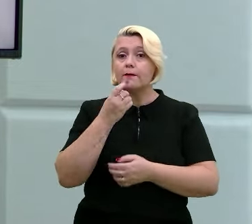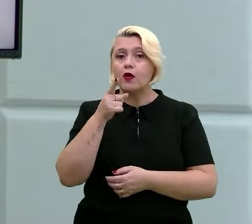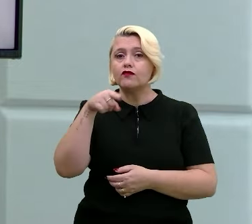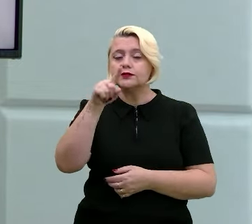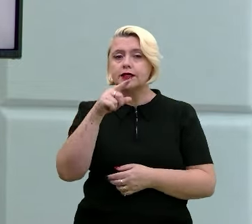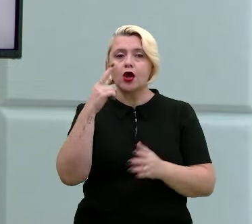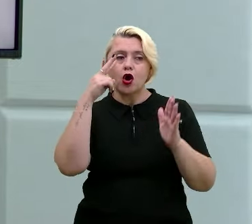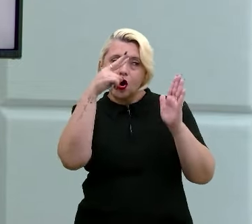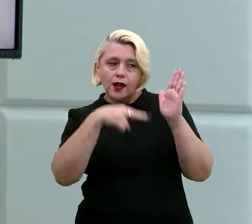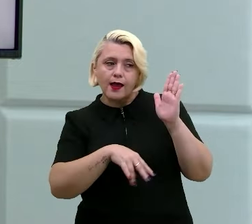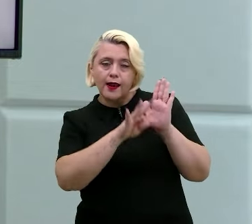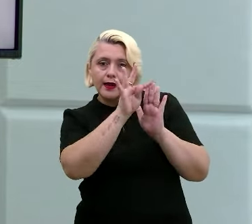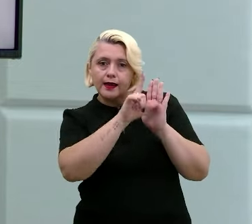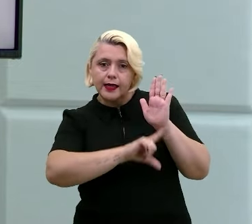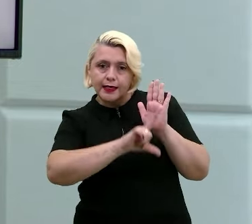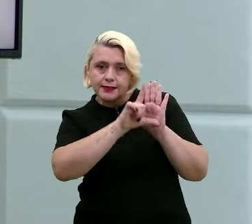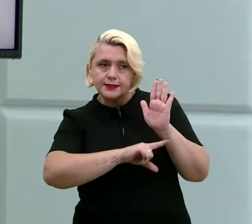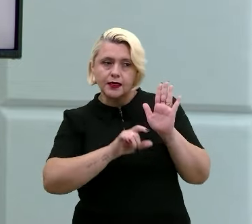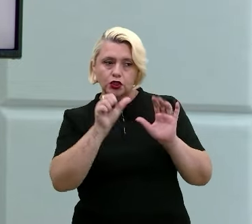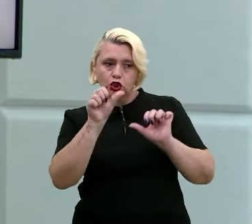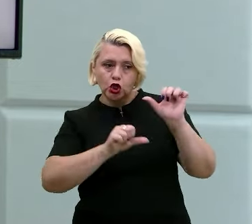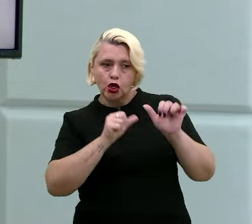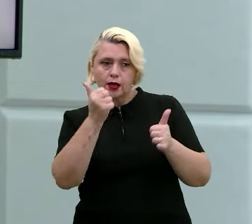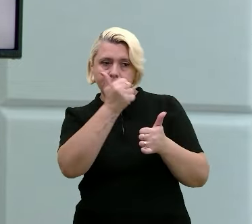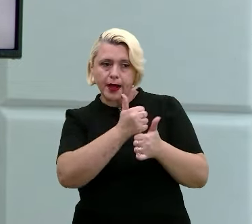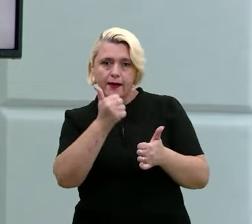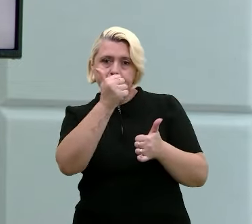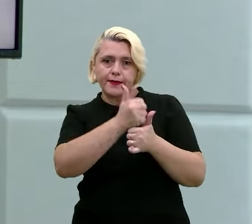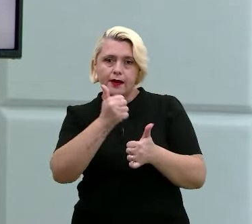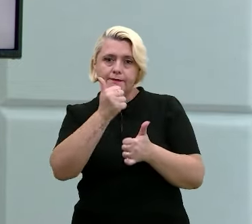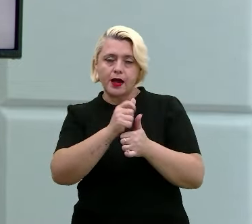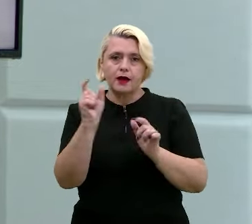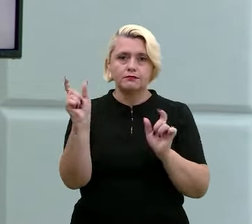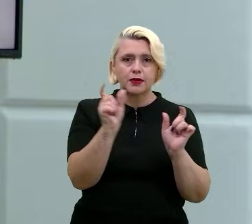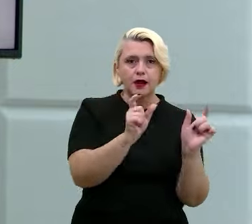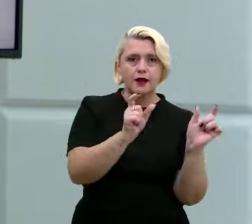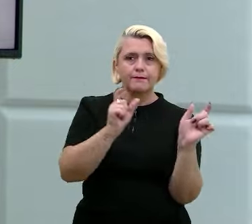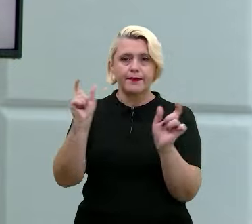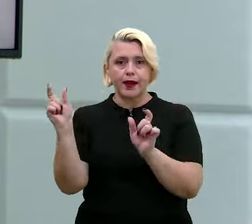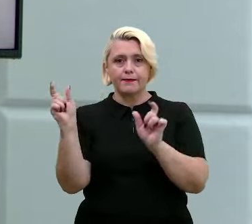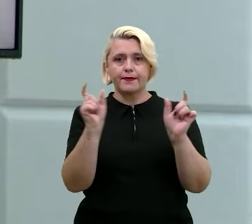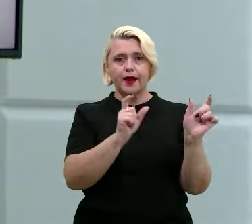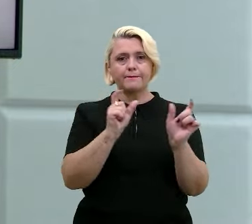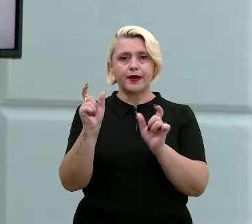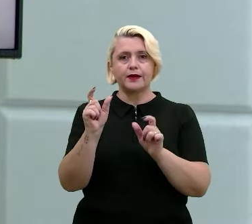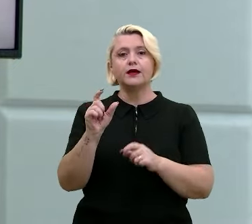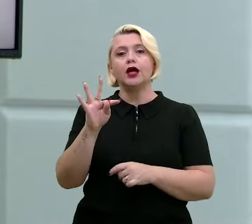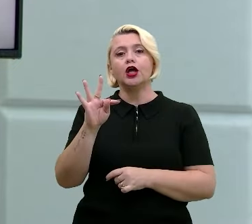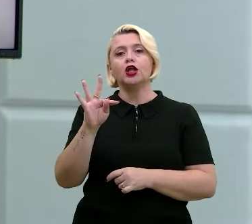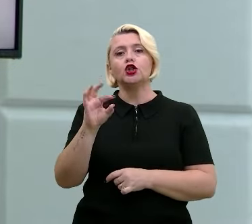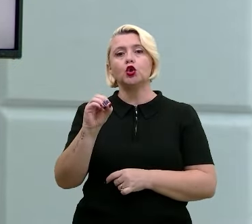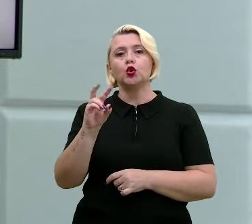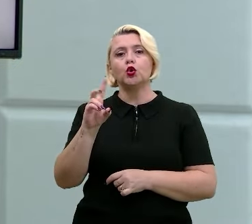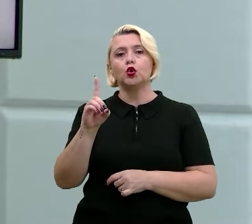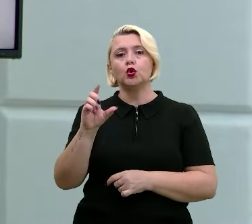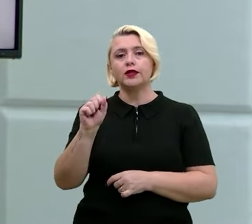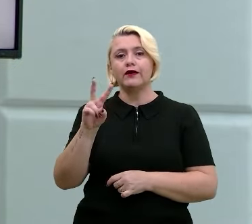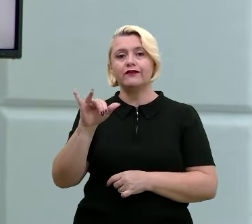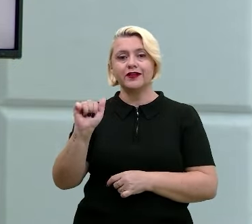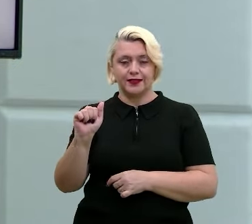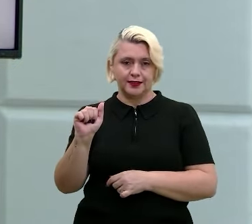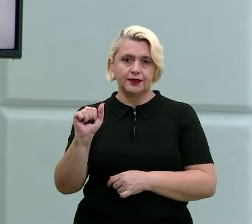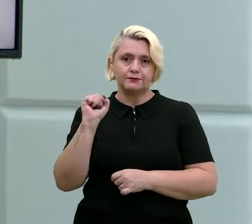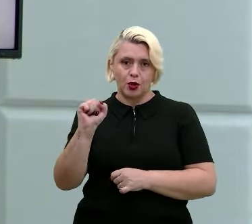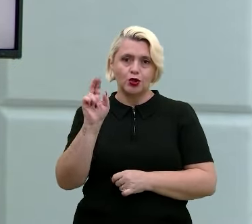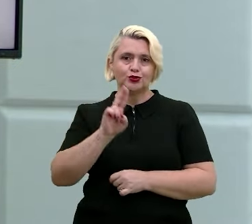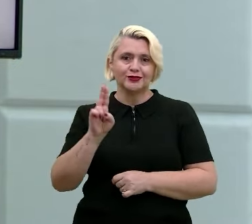lá. Vai trocando as palavras, olhando na lista. Agora eu vou trocar o mas pelo todavia, que eu não tinha hábito, mas vou